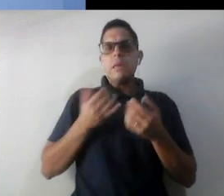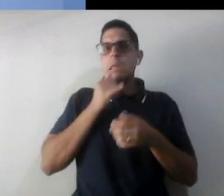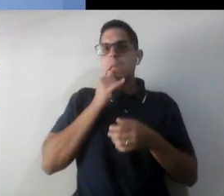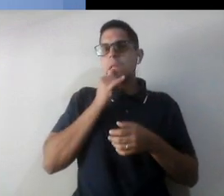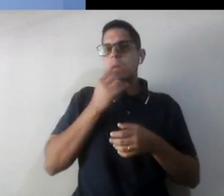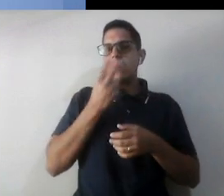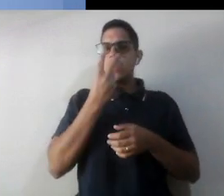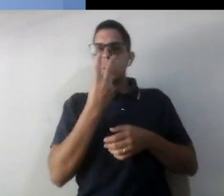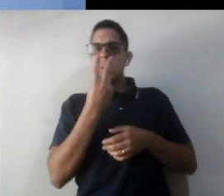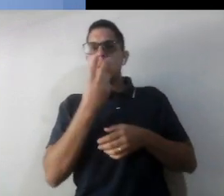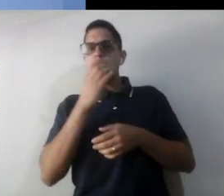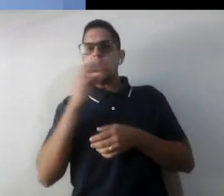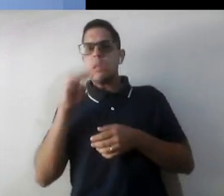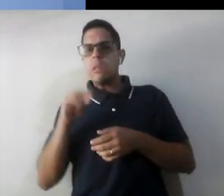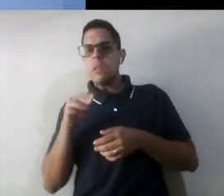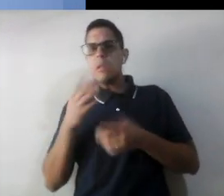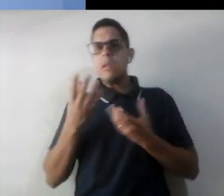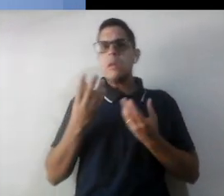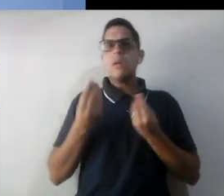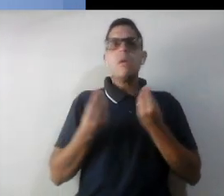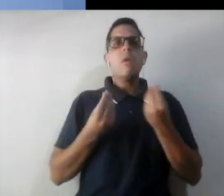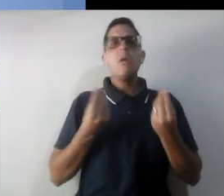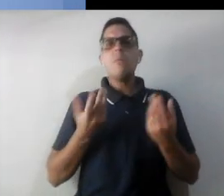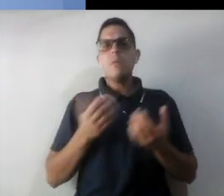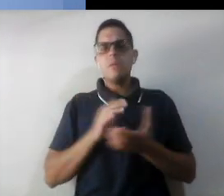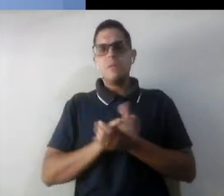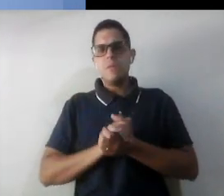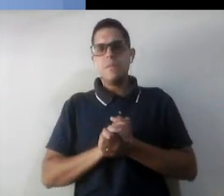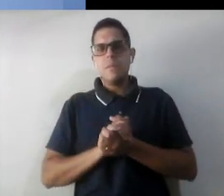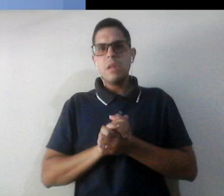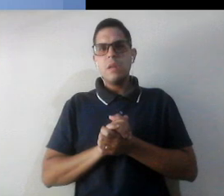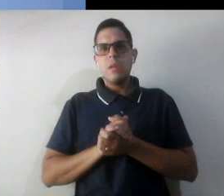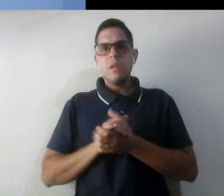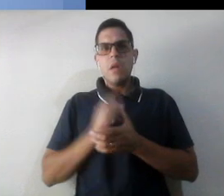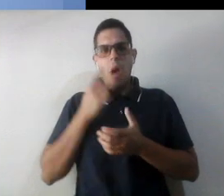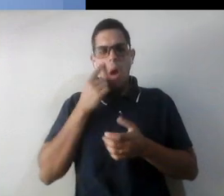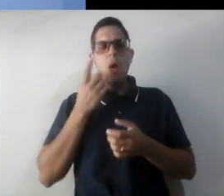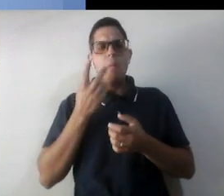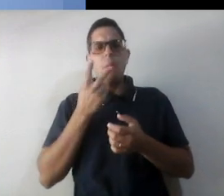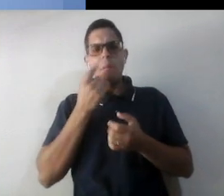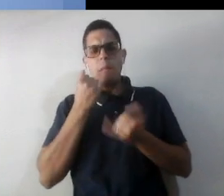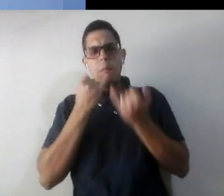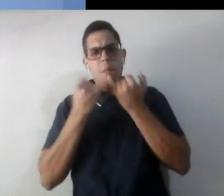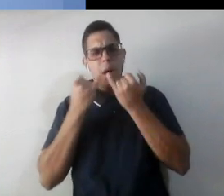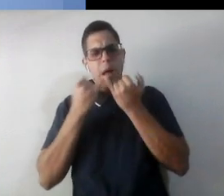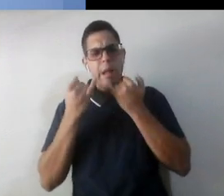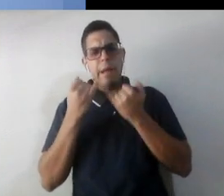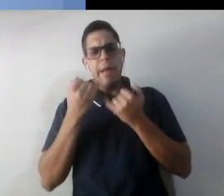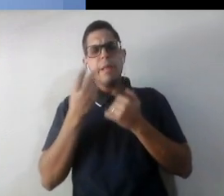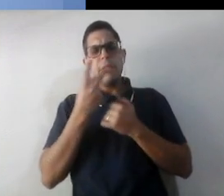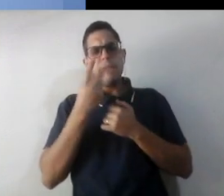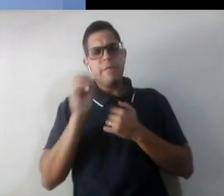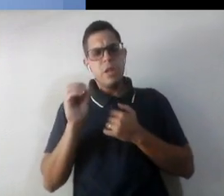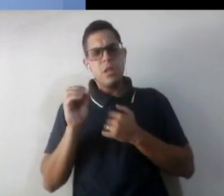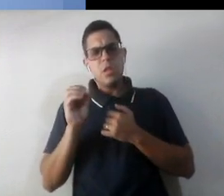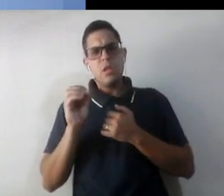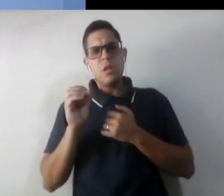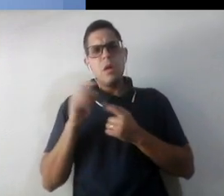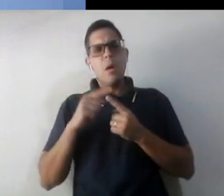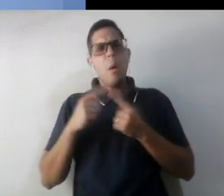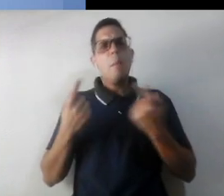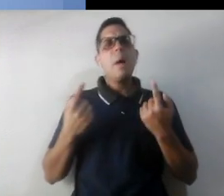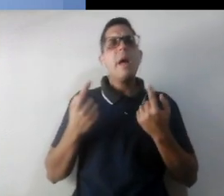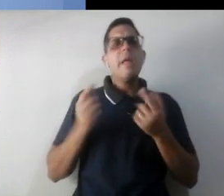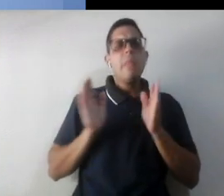centímetros, o que é que acontece? Na indicação vai continuar 20 centímetros. Porém, o que é que eu tenho?